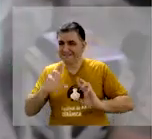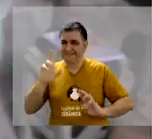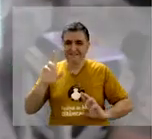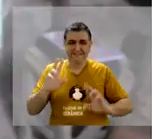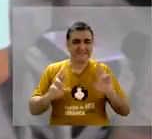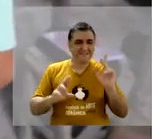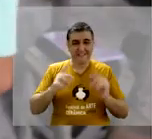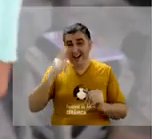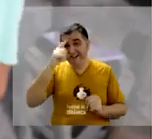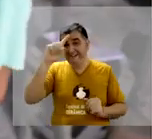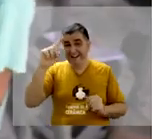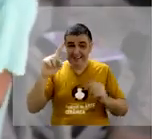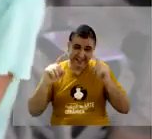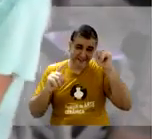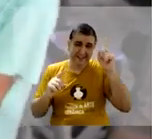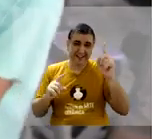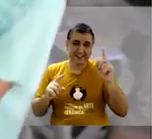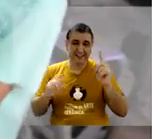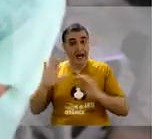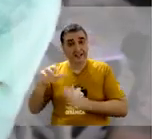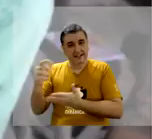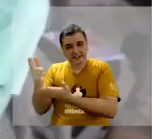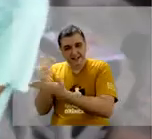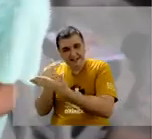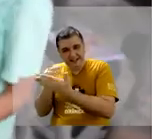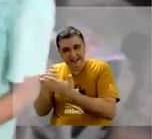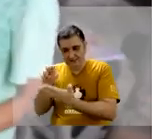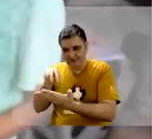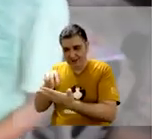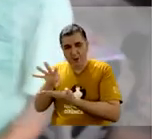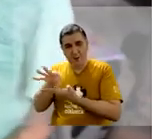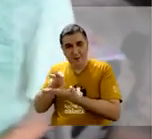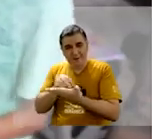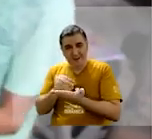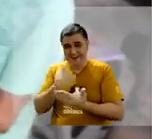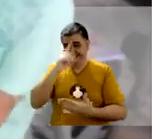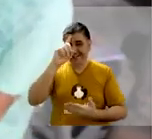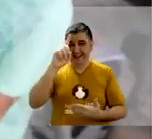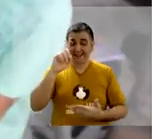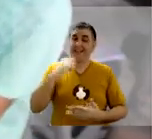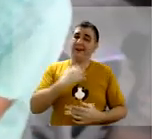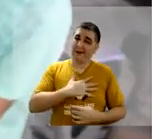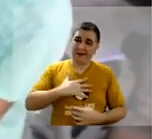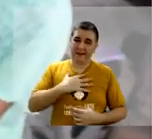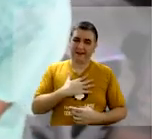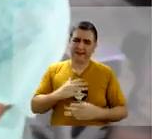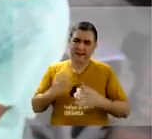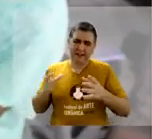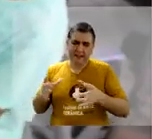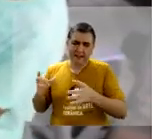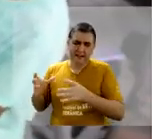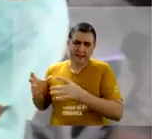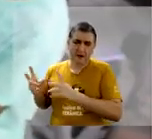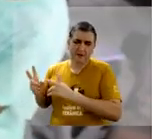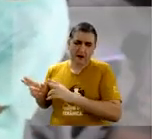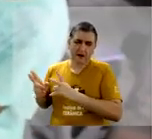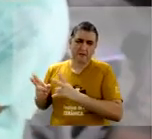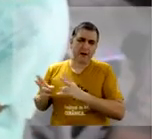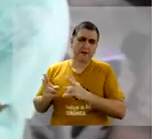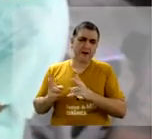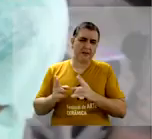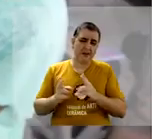eu gosto de fazer peças sim, coisas que eu nunca fiz. Às vezes a pessoa risca, traz pra mim, eu gosto de fazer, mas